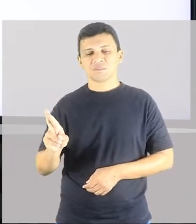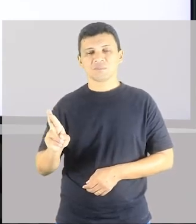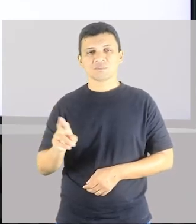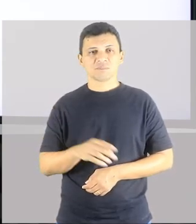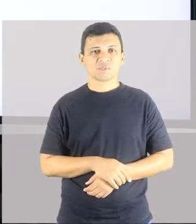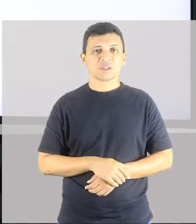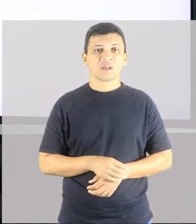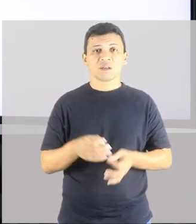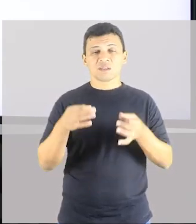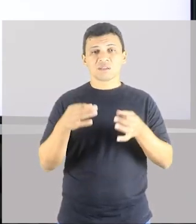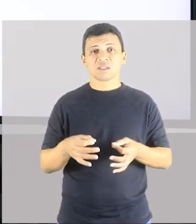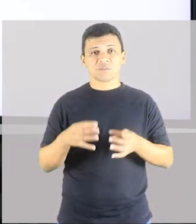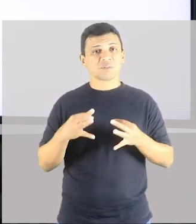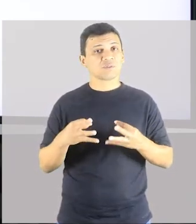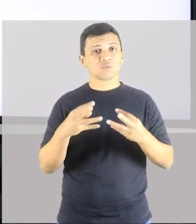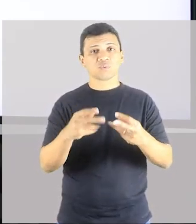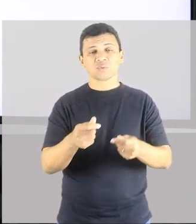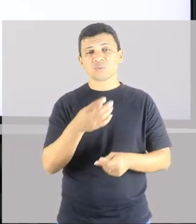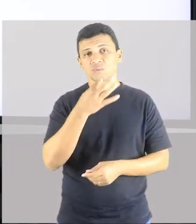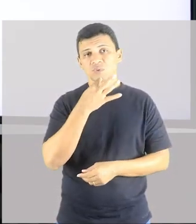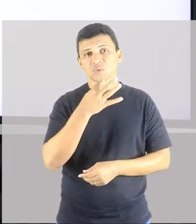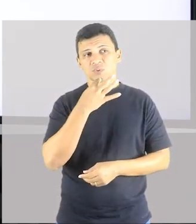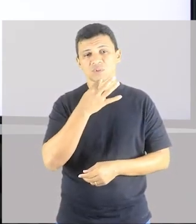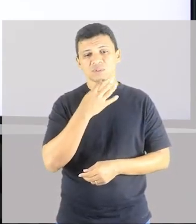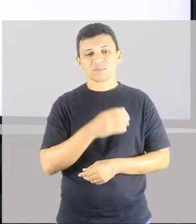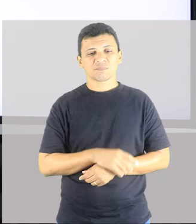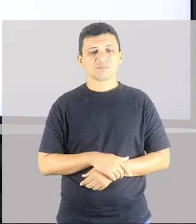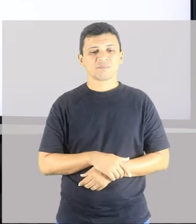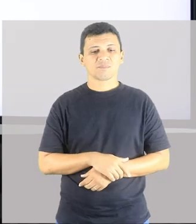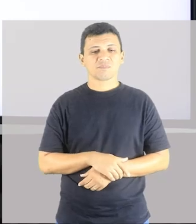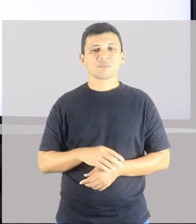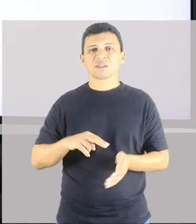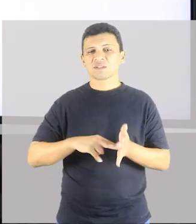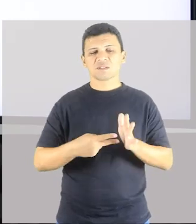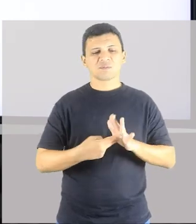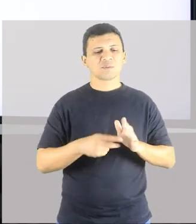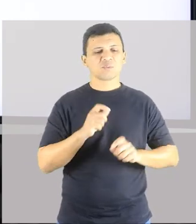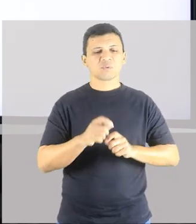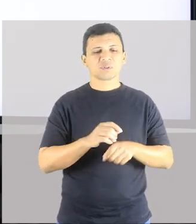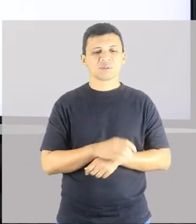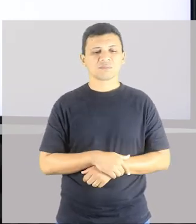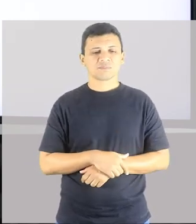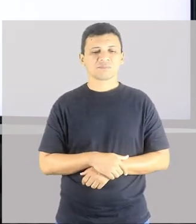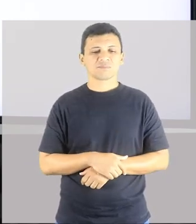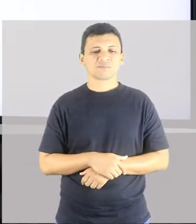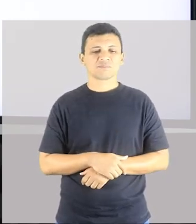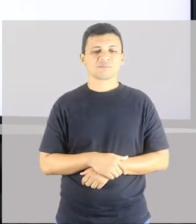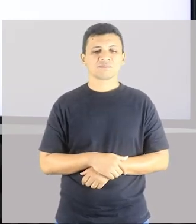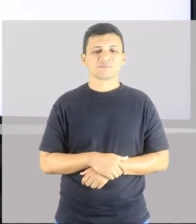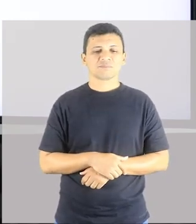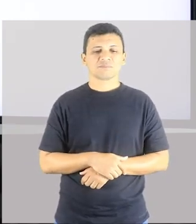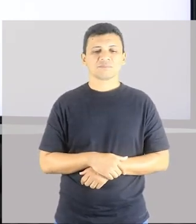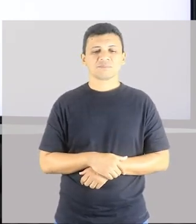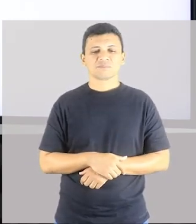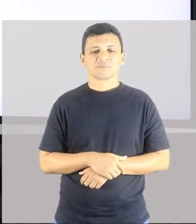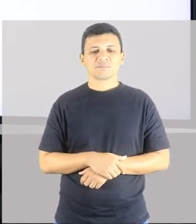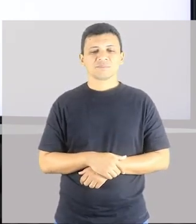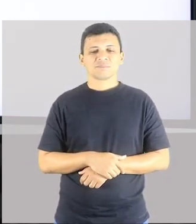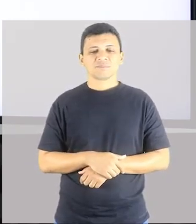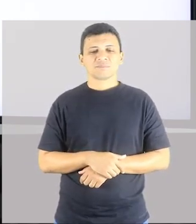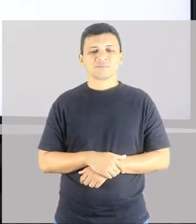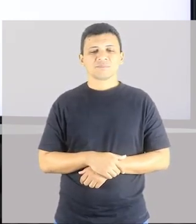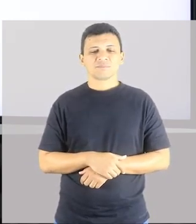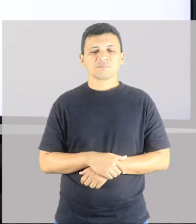que é conhecida por todo mundo ou por grande parte das pessoas, o que significa? A place where drinks,